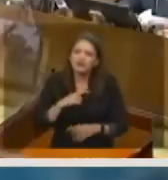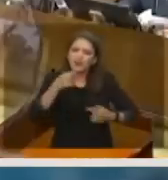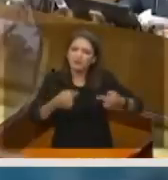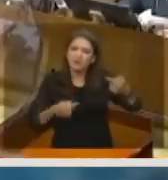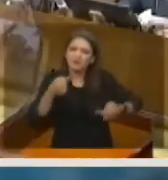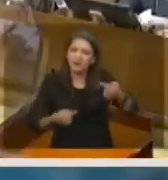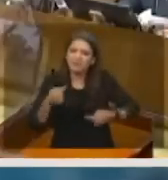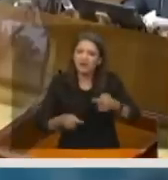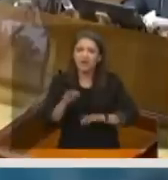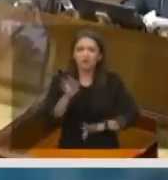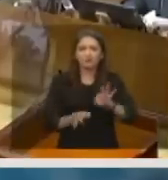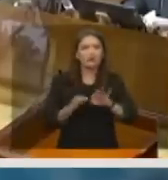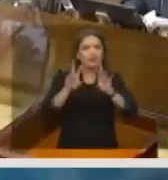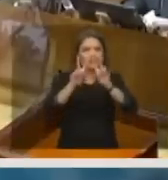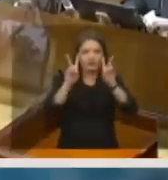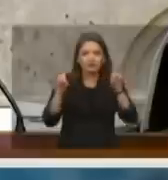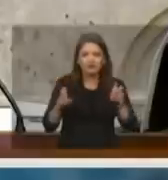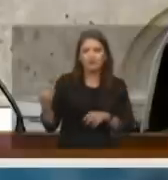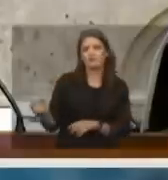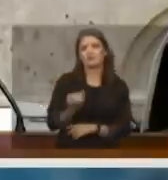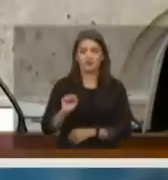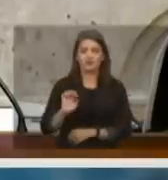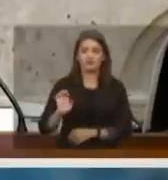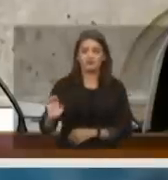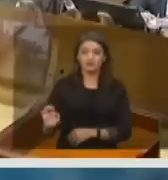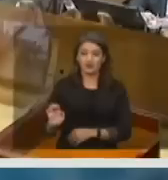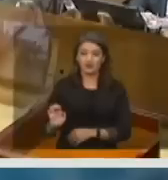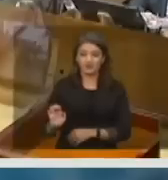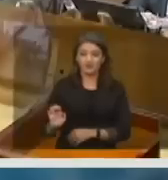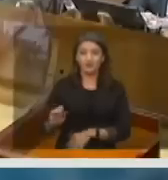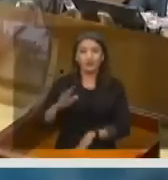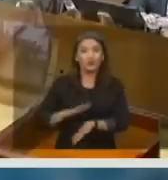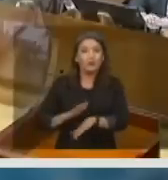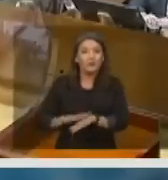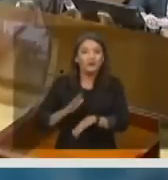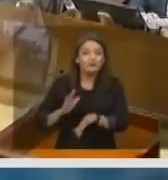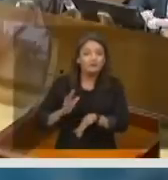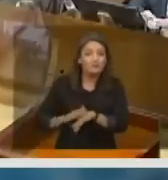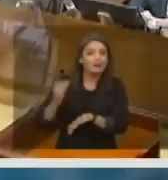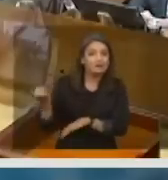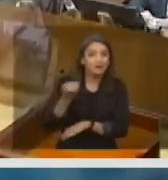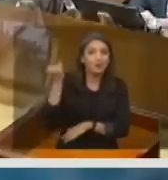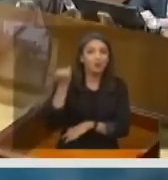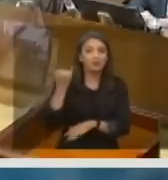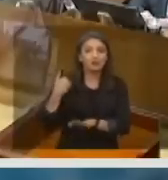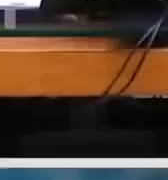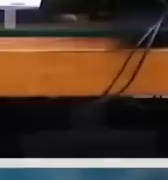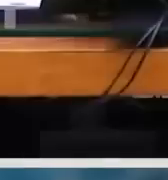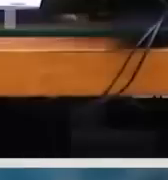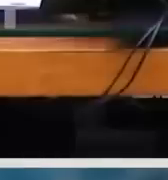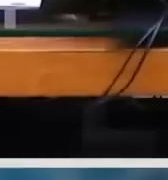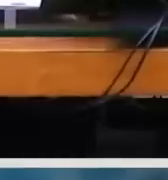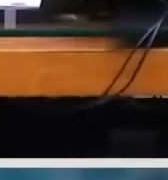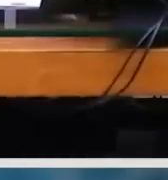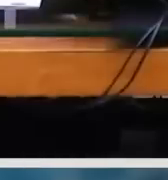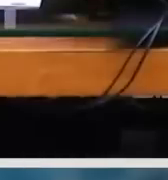vezes, erros do administrador, mas que não eram por atos de desonestidade, né? Era por desconhecimento